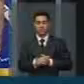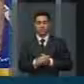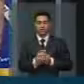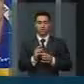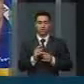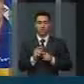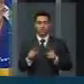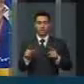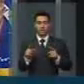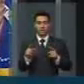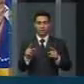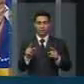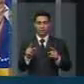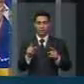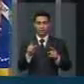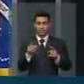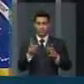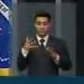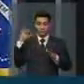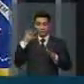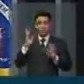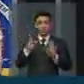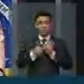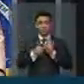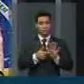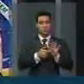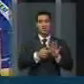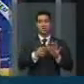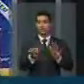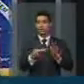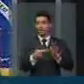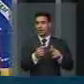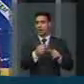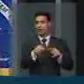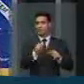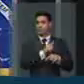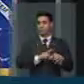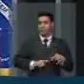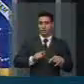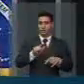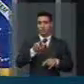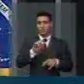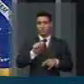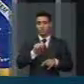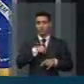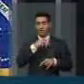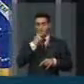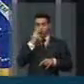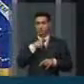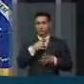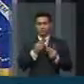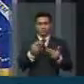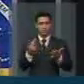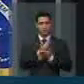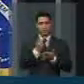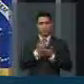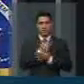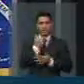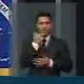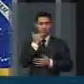parlamentar, sempre apontei muitos defeitos no governo do presidente Lula, e acho que foi um governo repleto de defeitos.